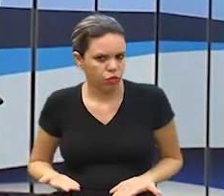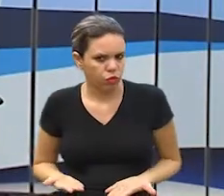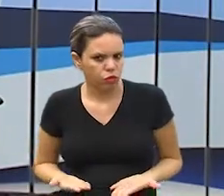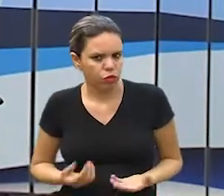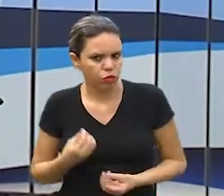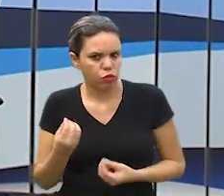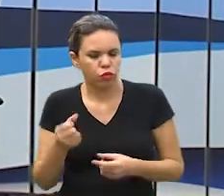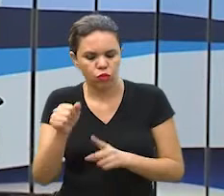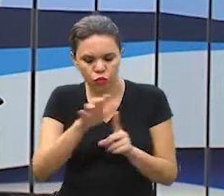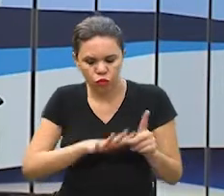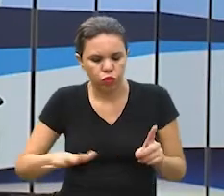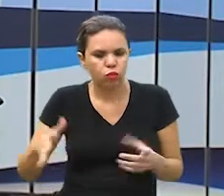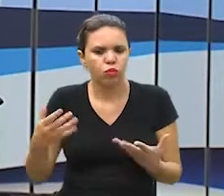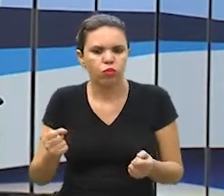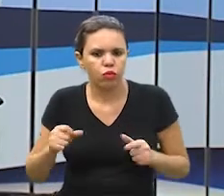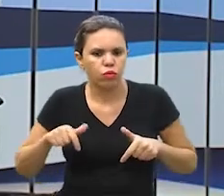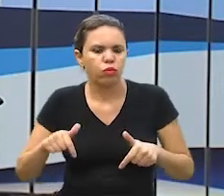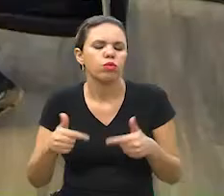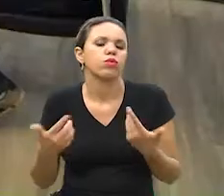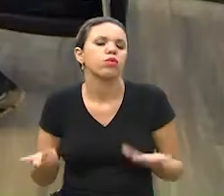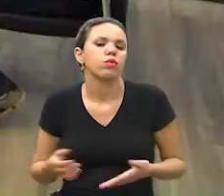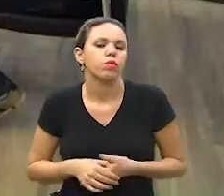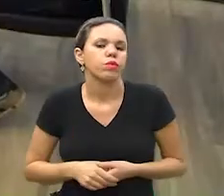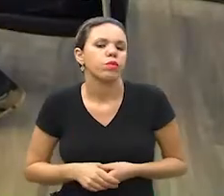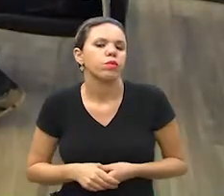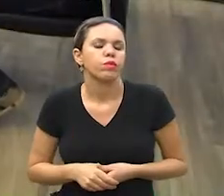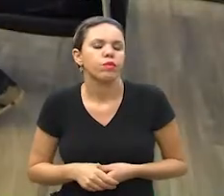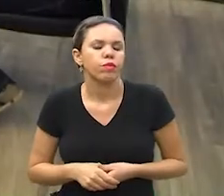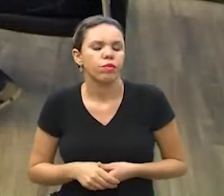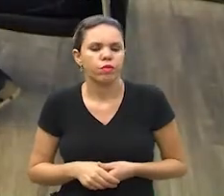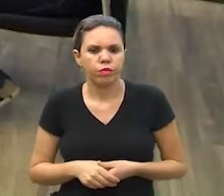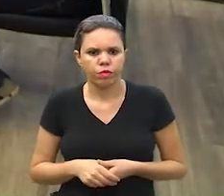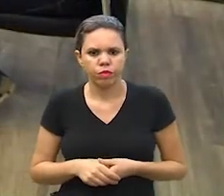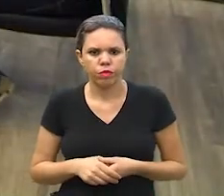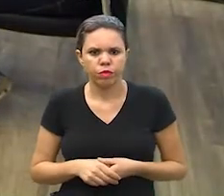e como a sociedade está reagindo?